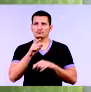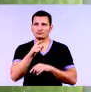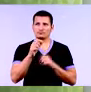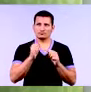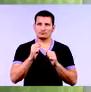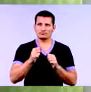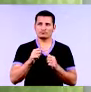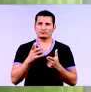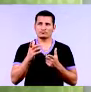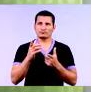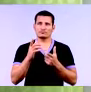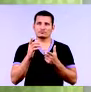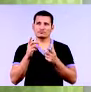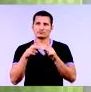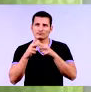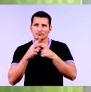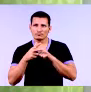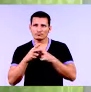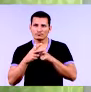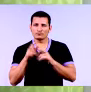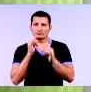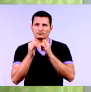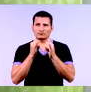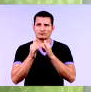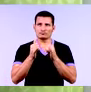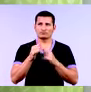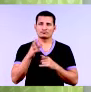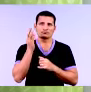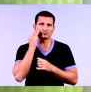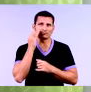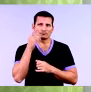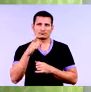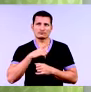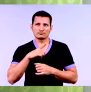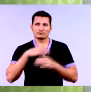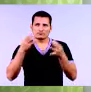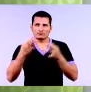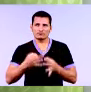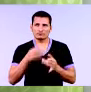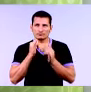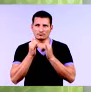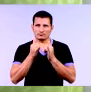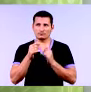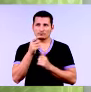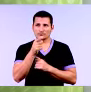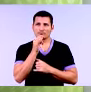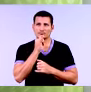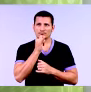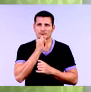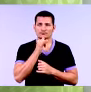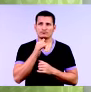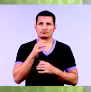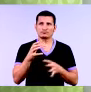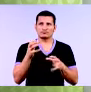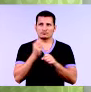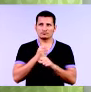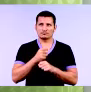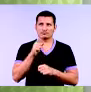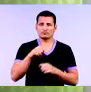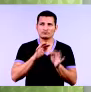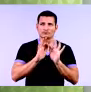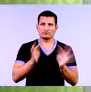possa corrigir um dado, verificar se a informação está toda correta. Esse modelo de processamento é